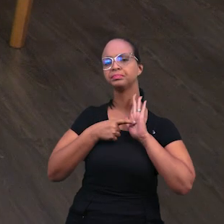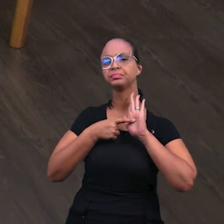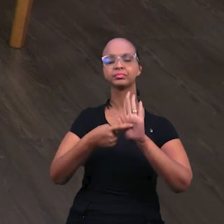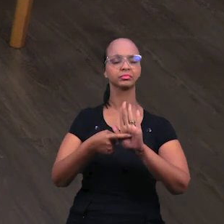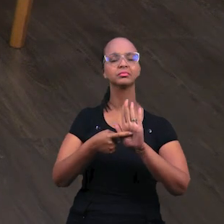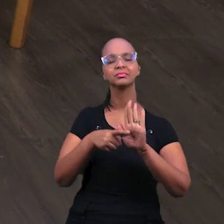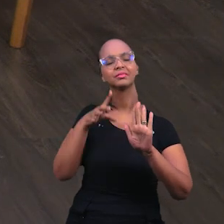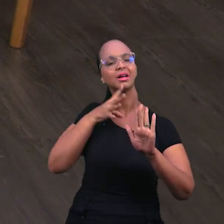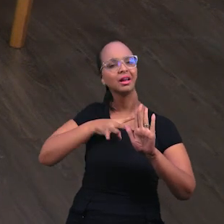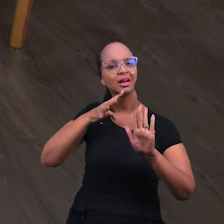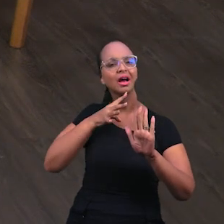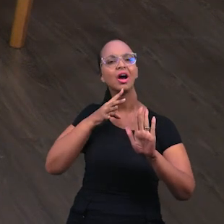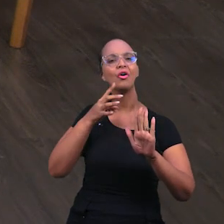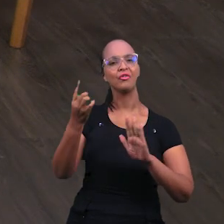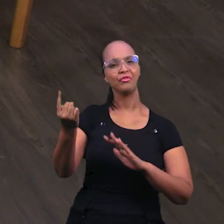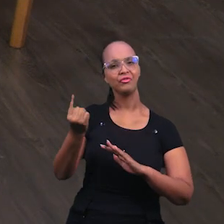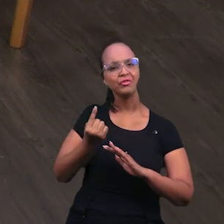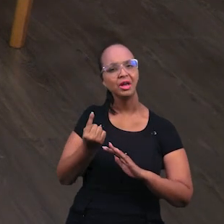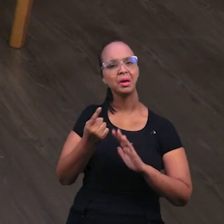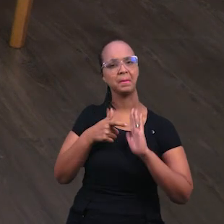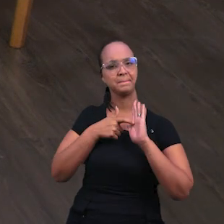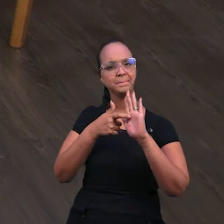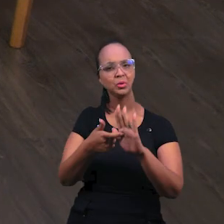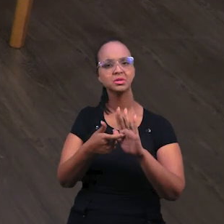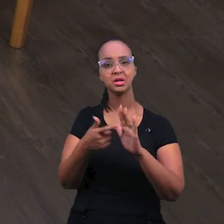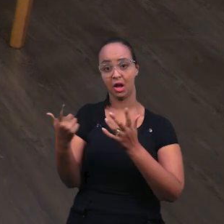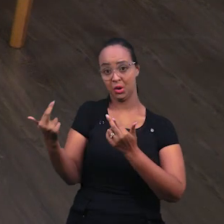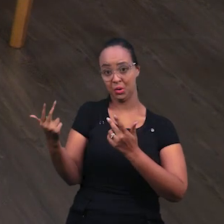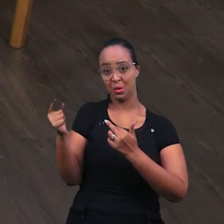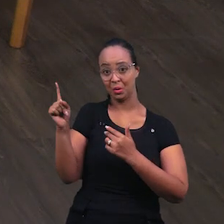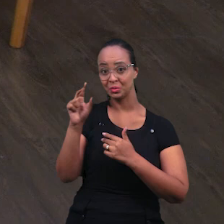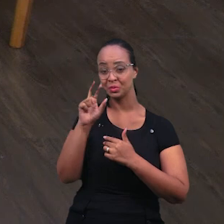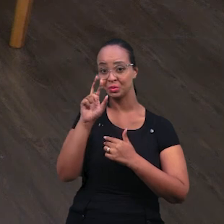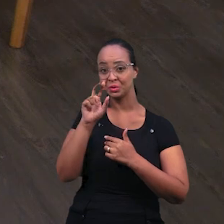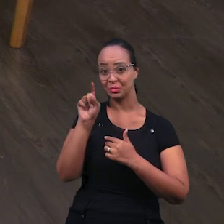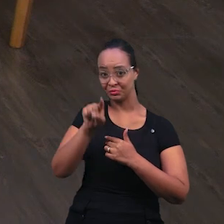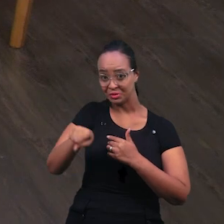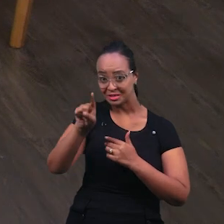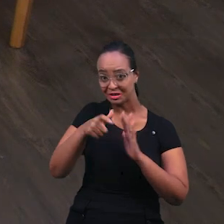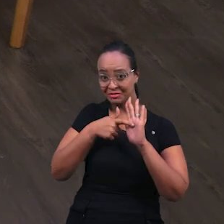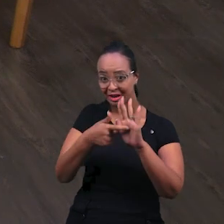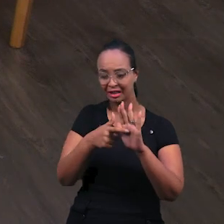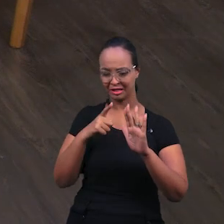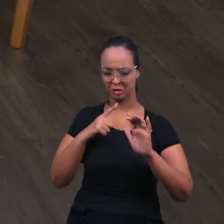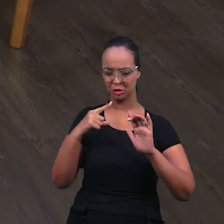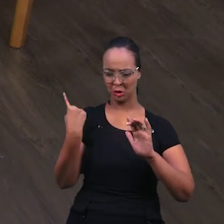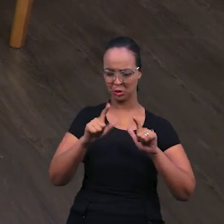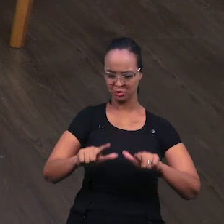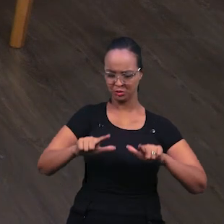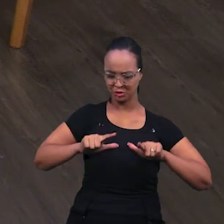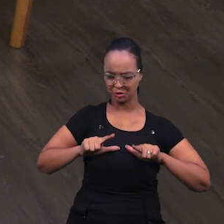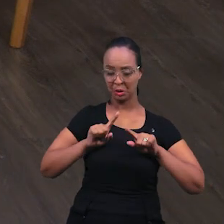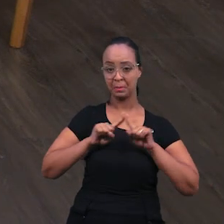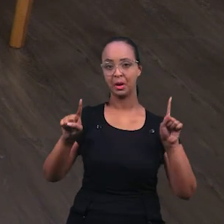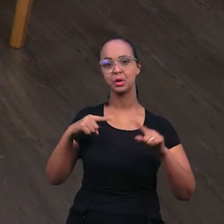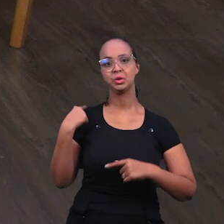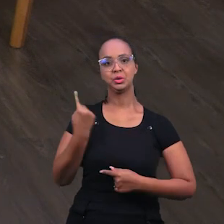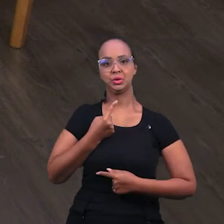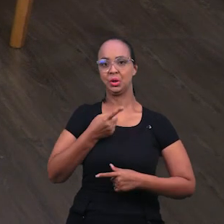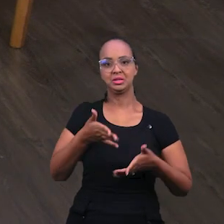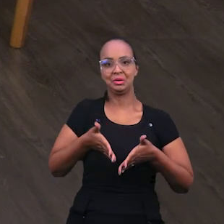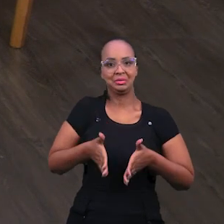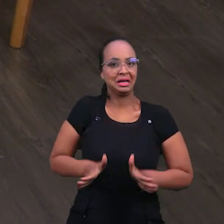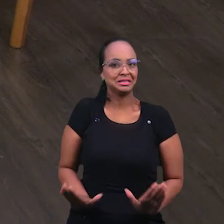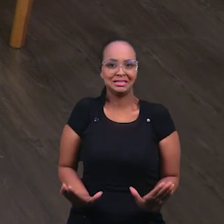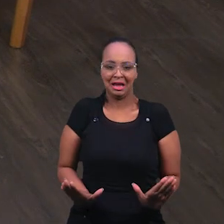mostrar também, é muito bacana vir para cá e ser apresentada como o Senhor faz, né, dizendo dos nossos títulos, mas nós